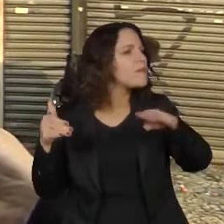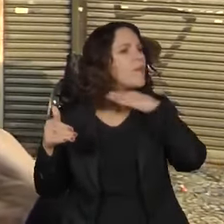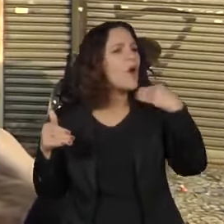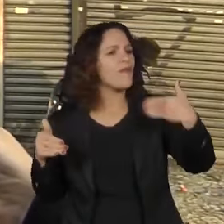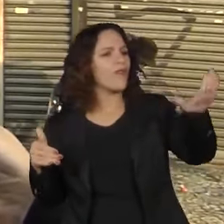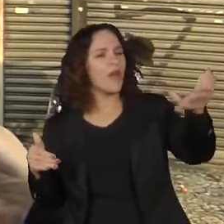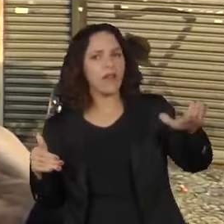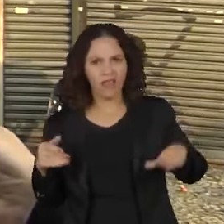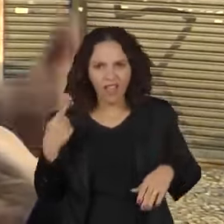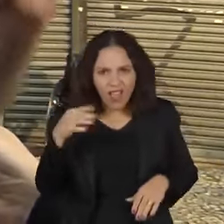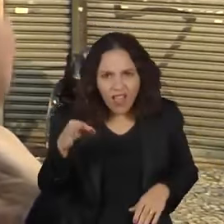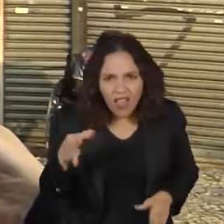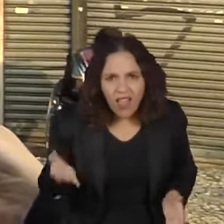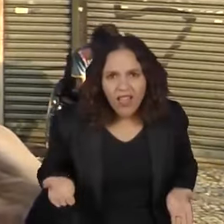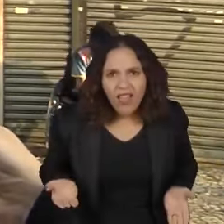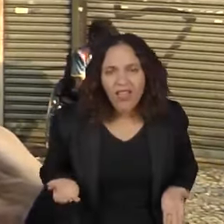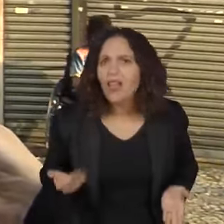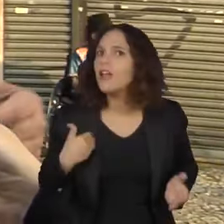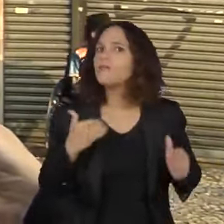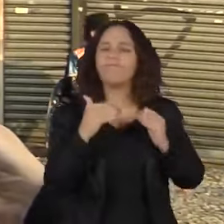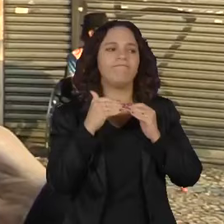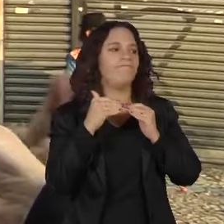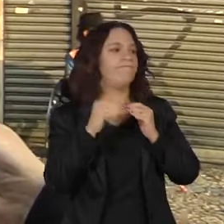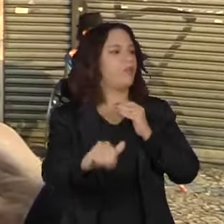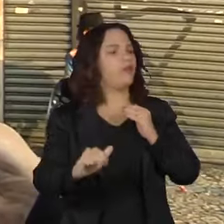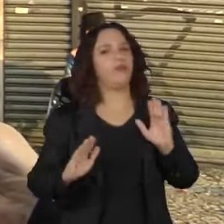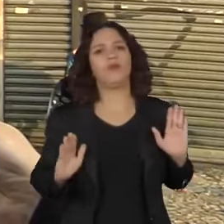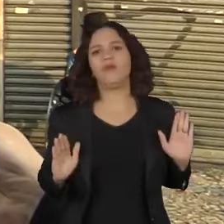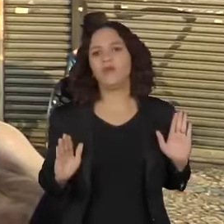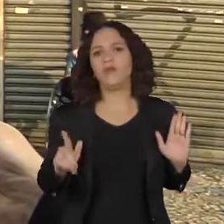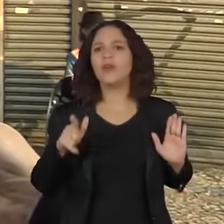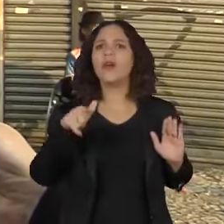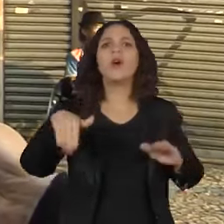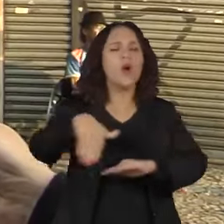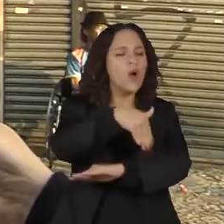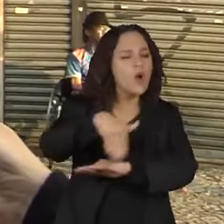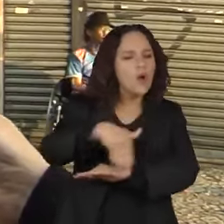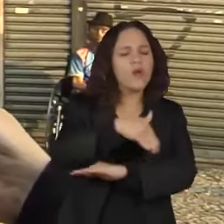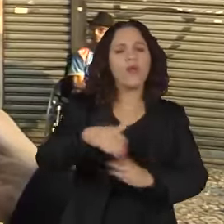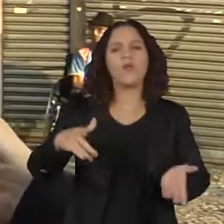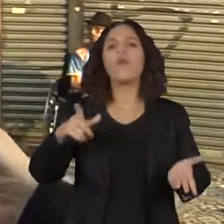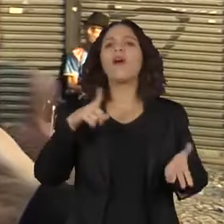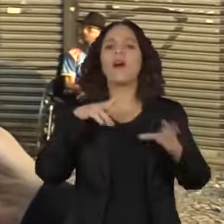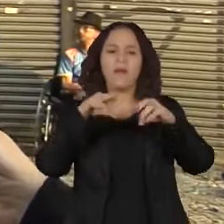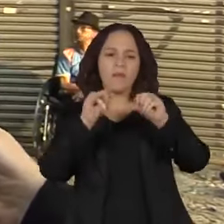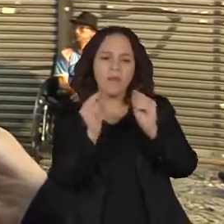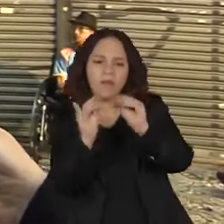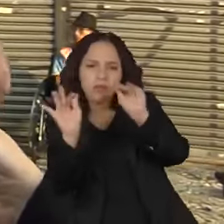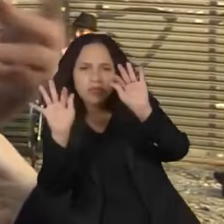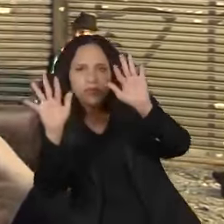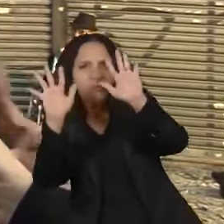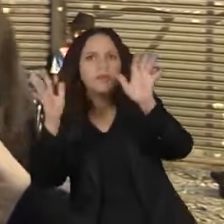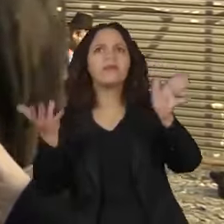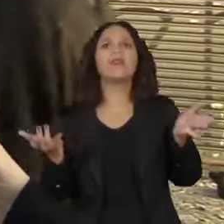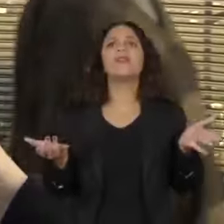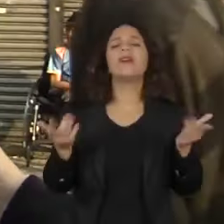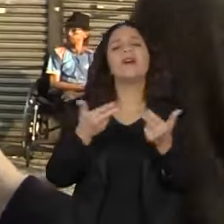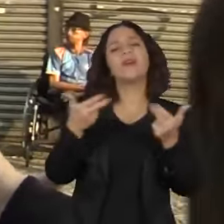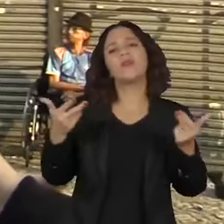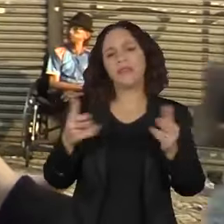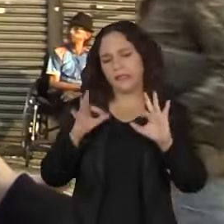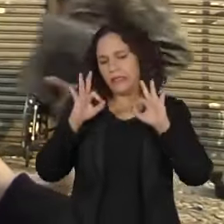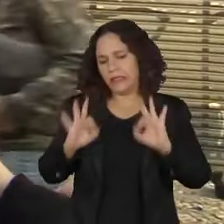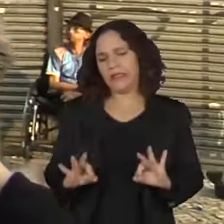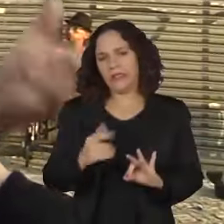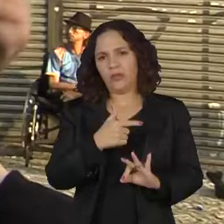ele quer dizer eu não concordo em se alimentar numa calçada porque tem pó Tem várias coisas que não dá